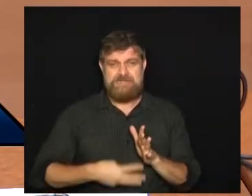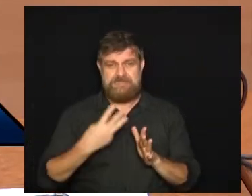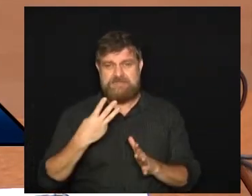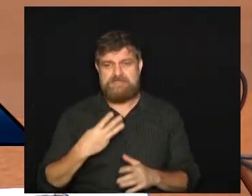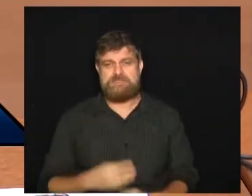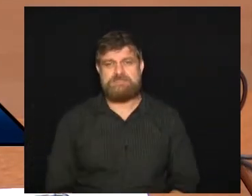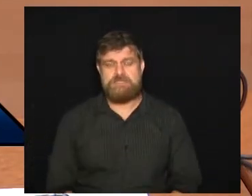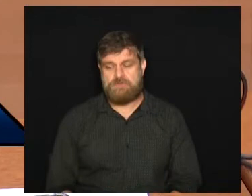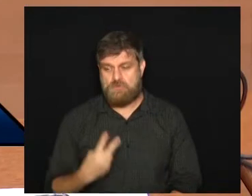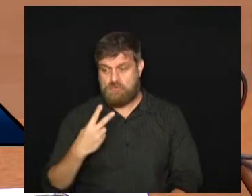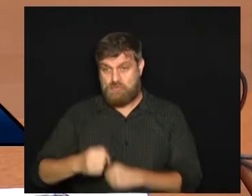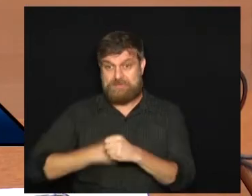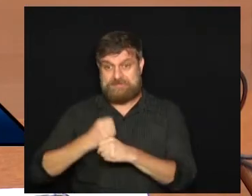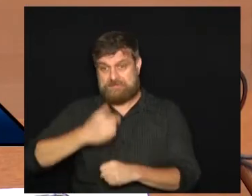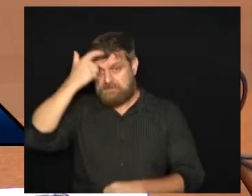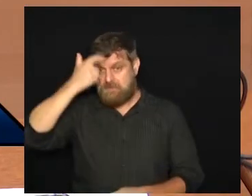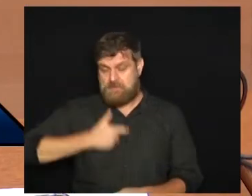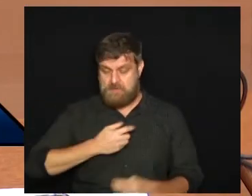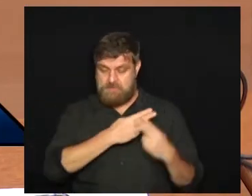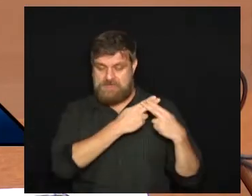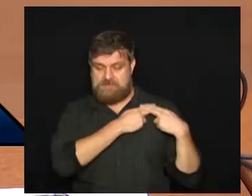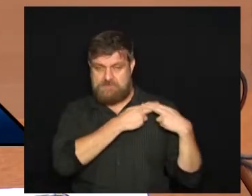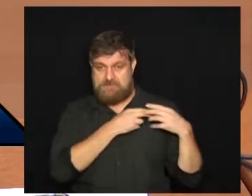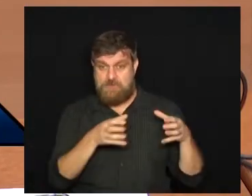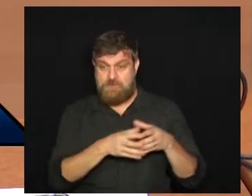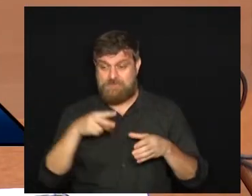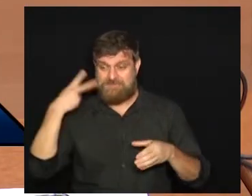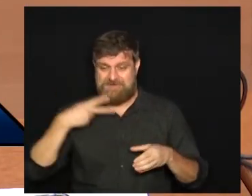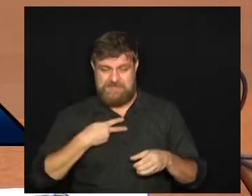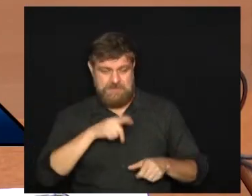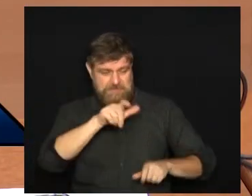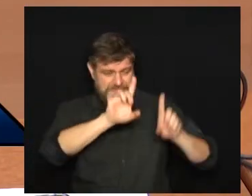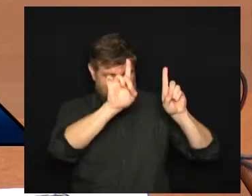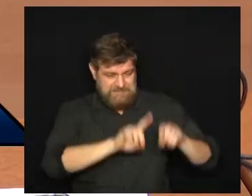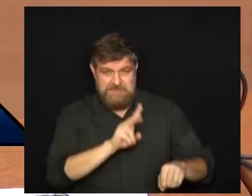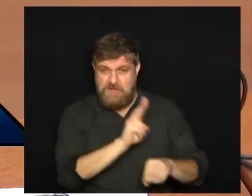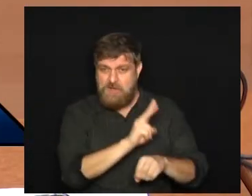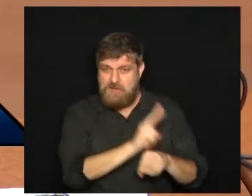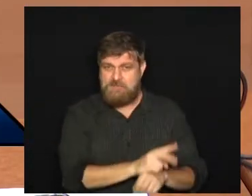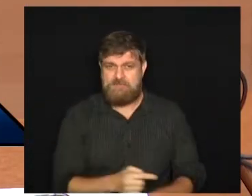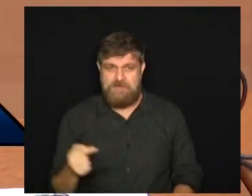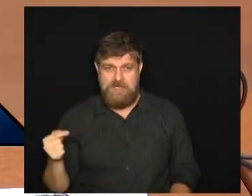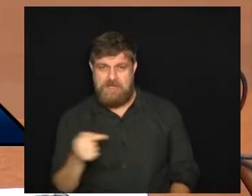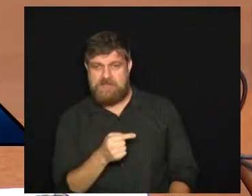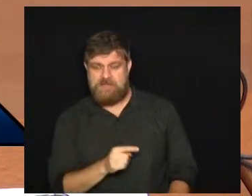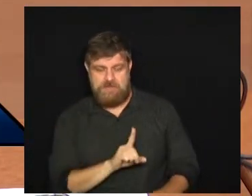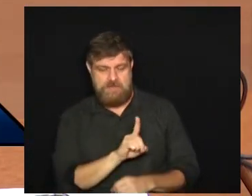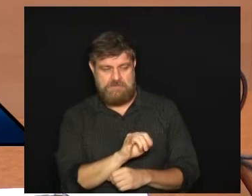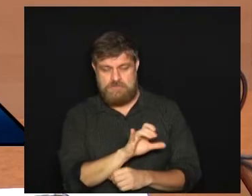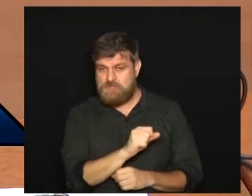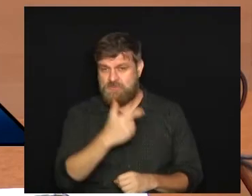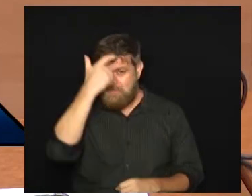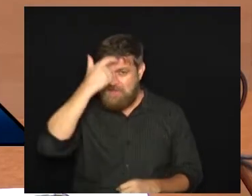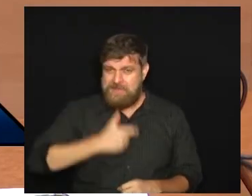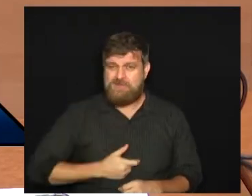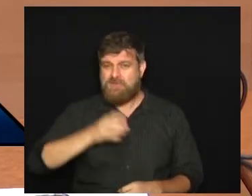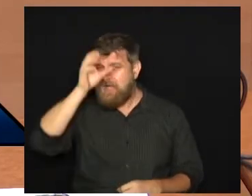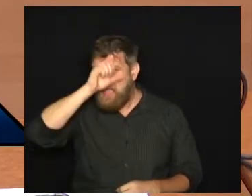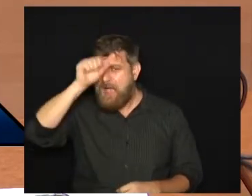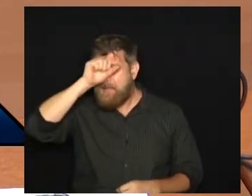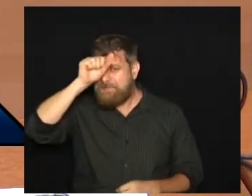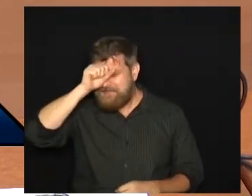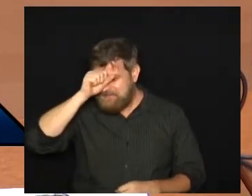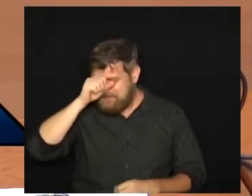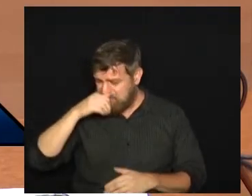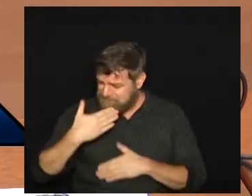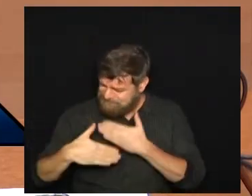terceiro biênio à frente dessa comissão e procuro sempre, igual o Dito falou, eu não sei muita coisa, mas eu procuro sempre aprender, viu,